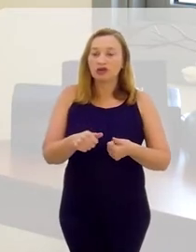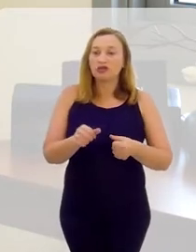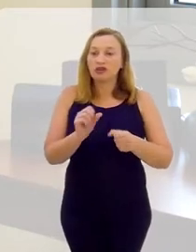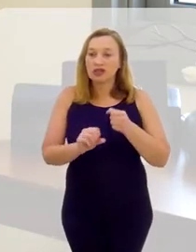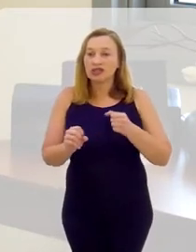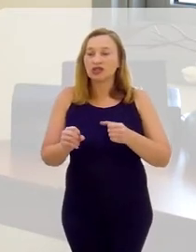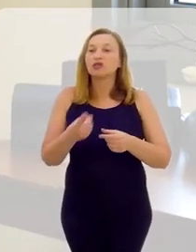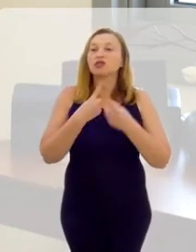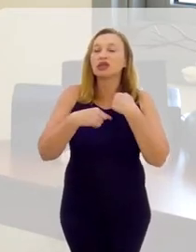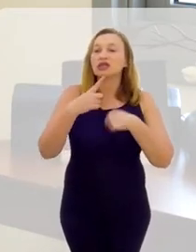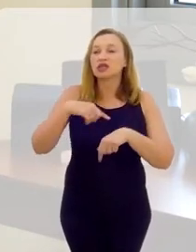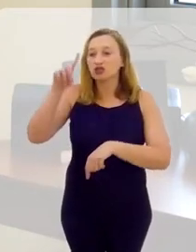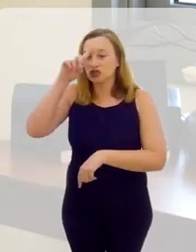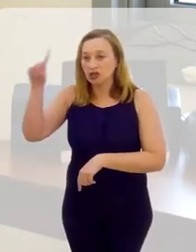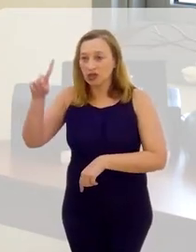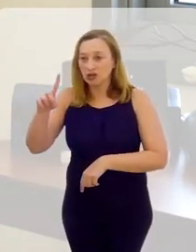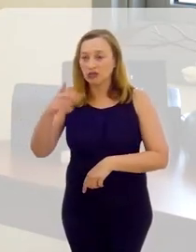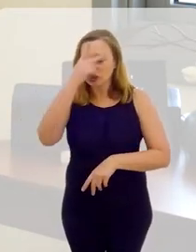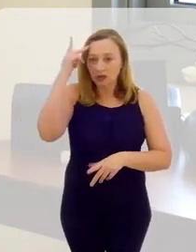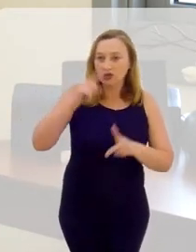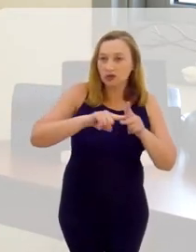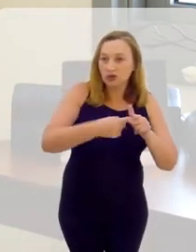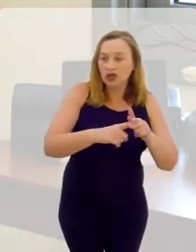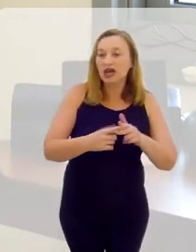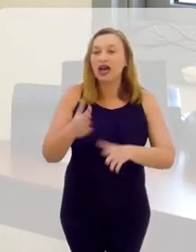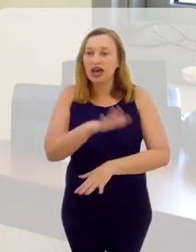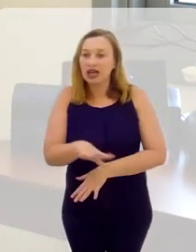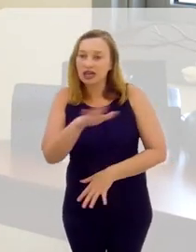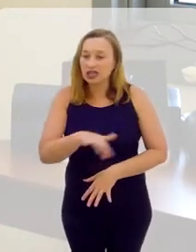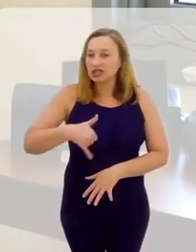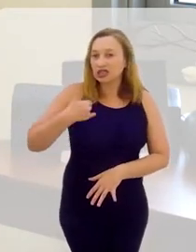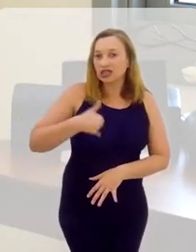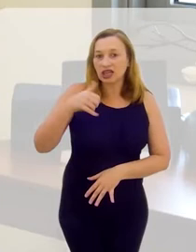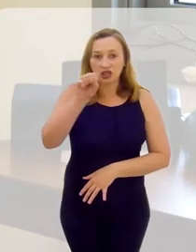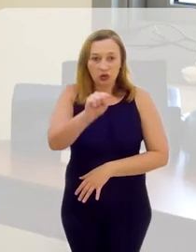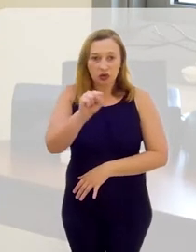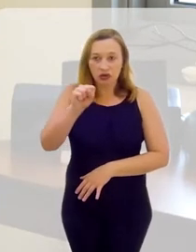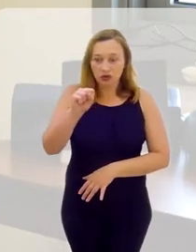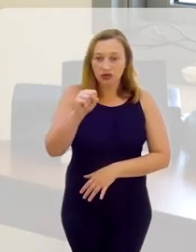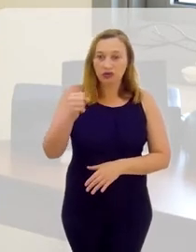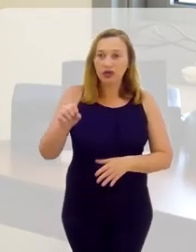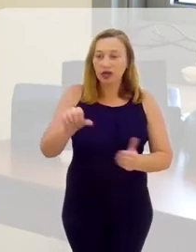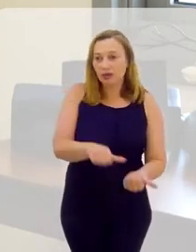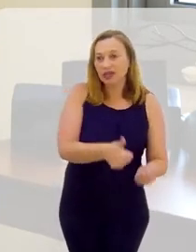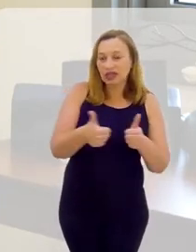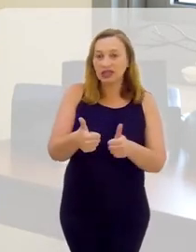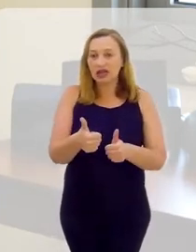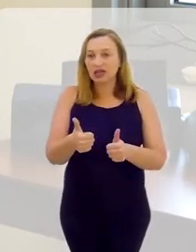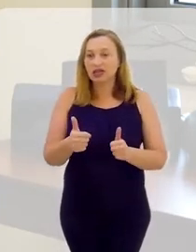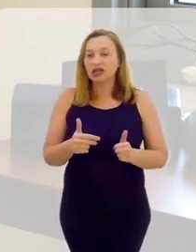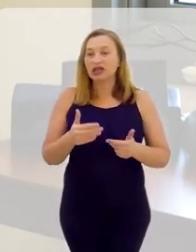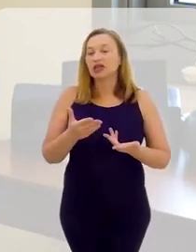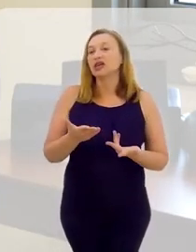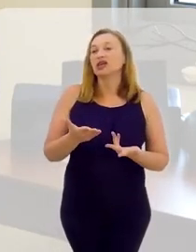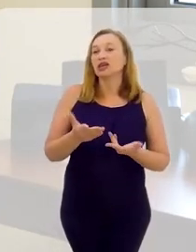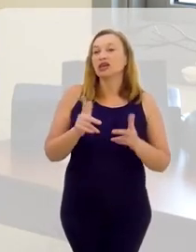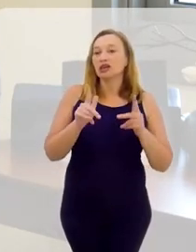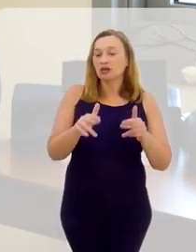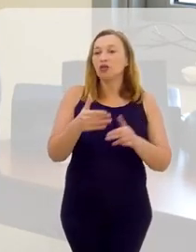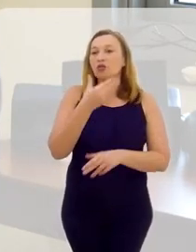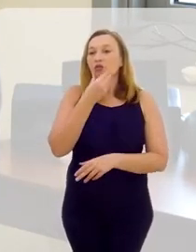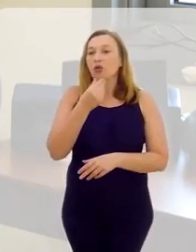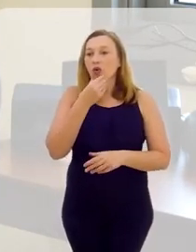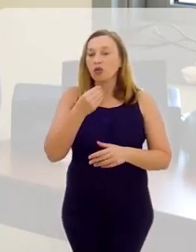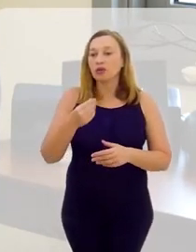para que as pessoas possam ser aperfeiçoadas. A criança, quando chega então à idade de 8 anos, ela é batizada por um homem que possua